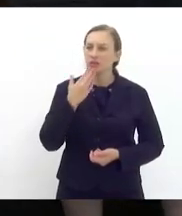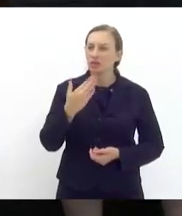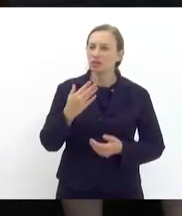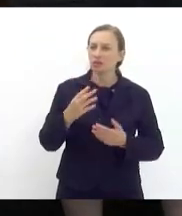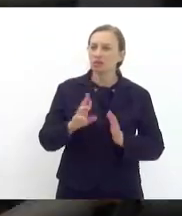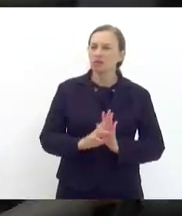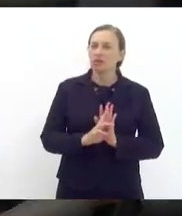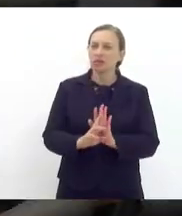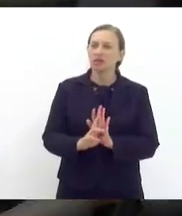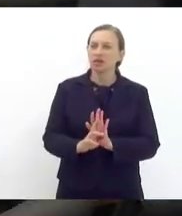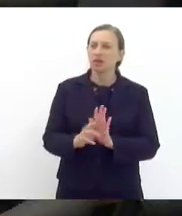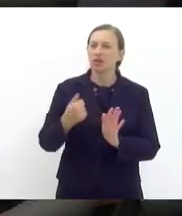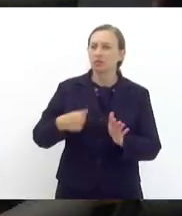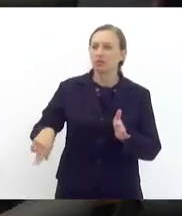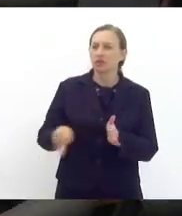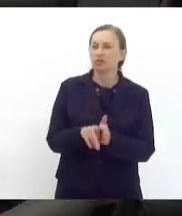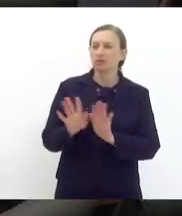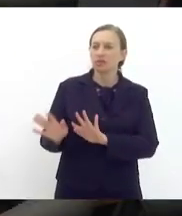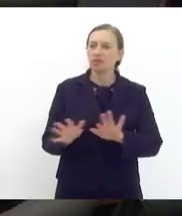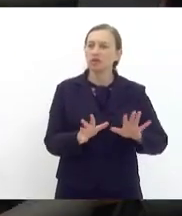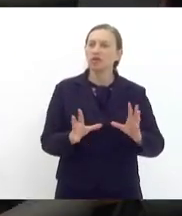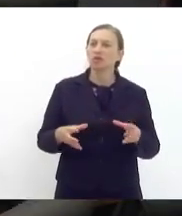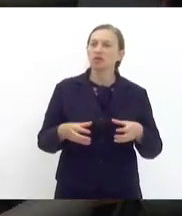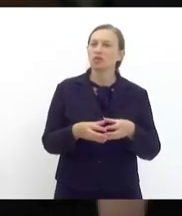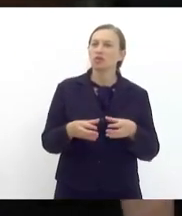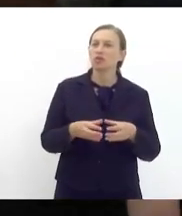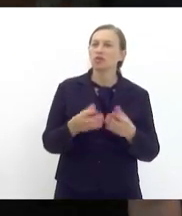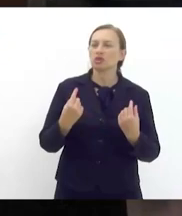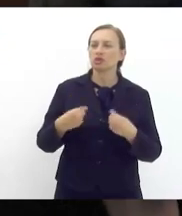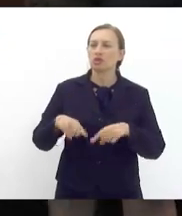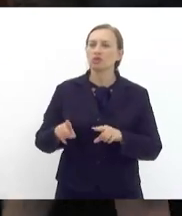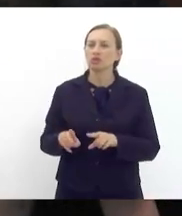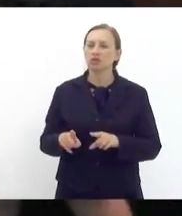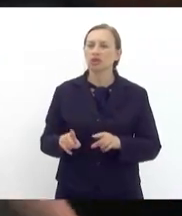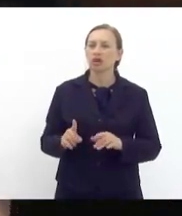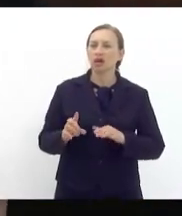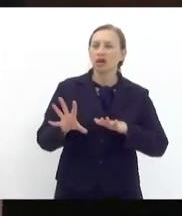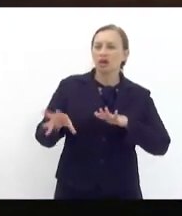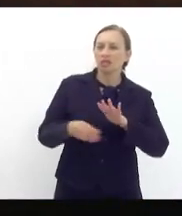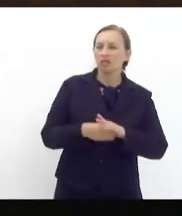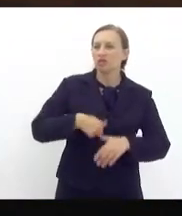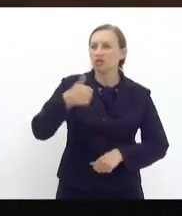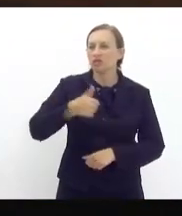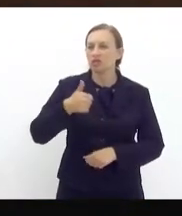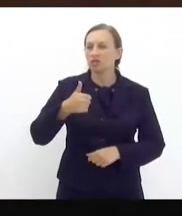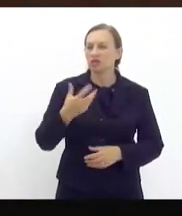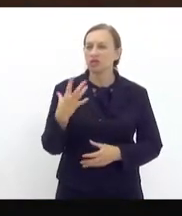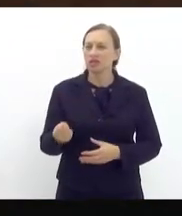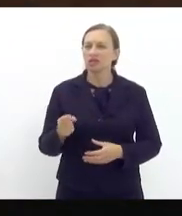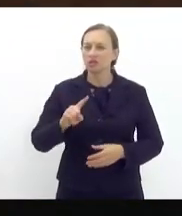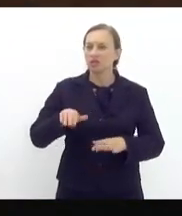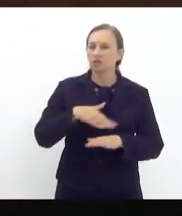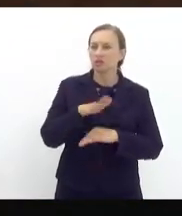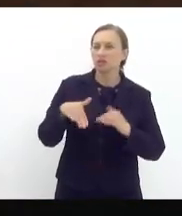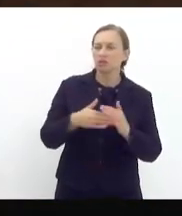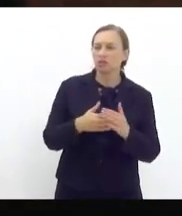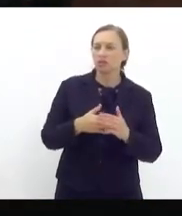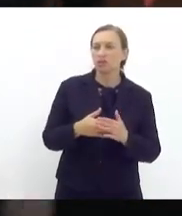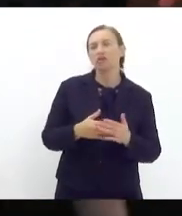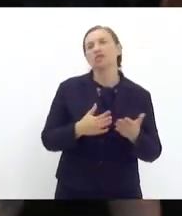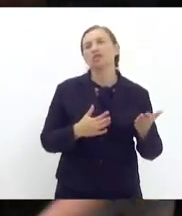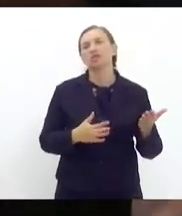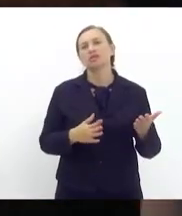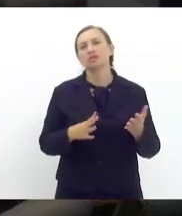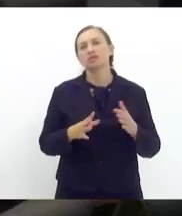efetivo e a comissão é contrária a emenda 1 favorável as demais emendas comissão do esporte tá